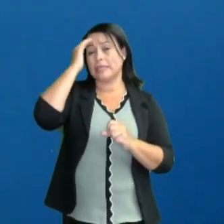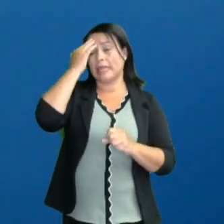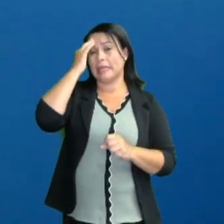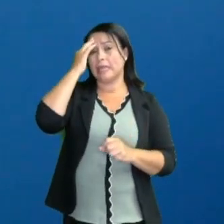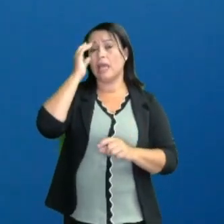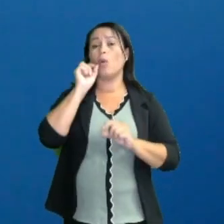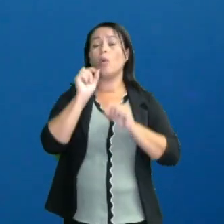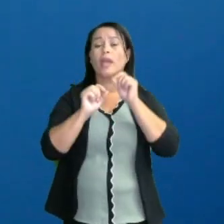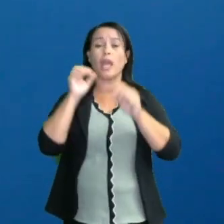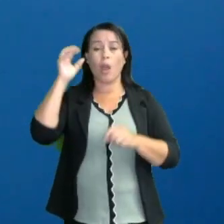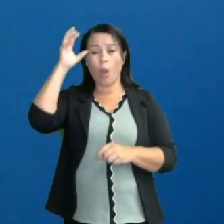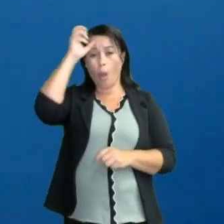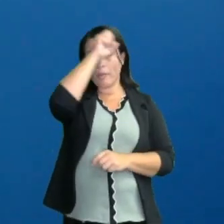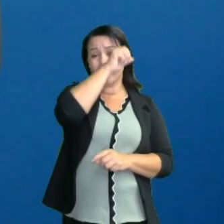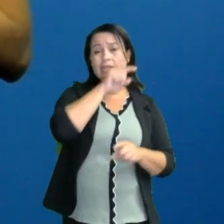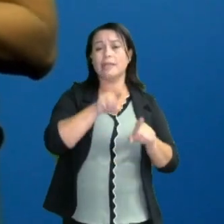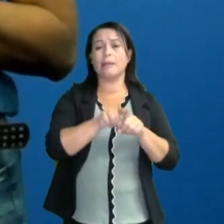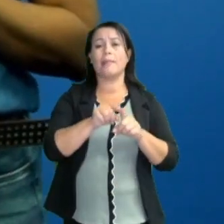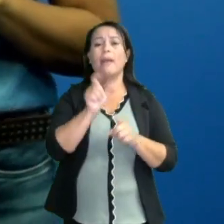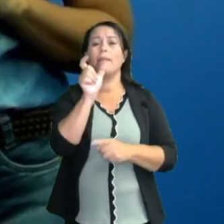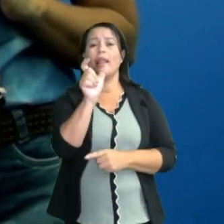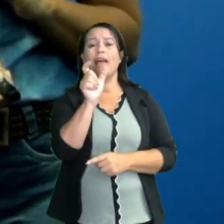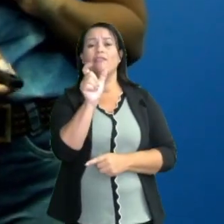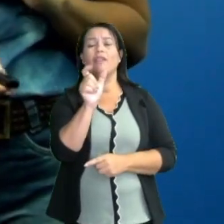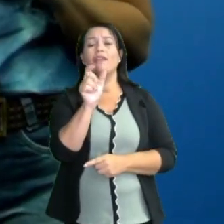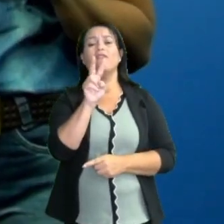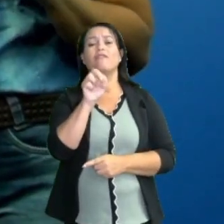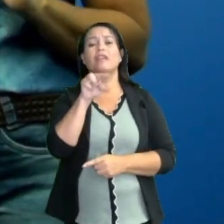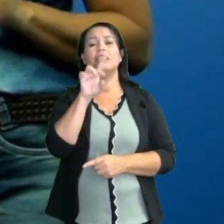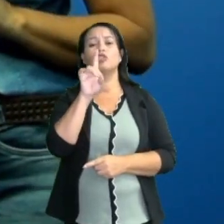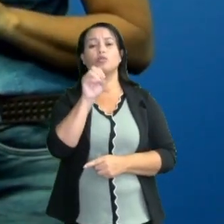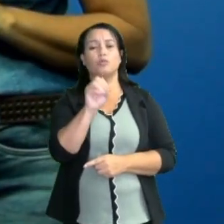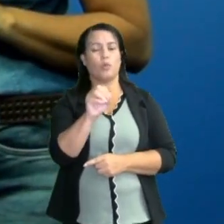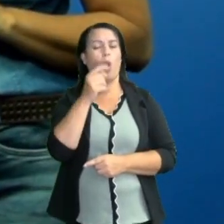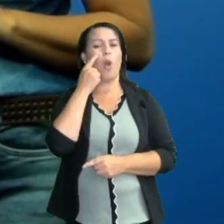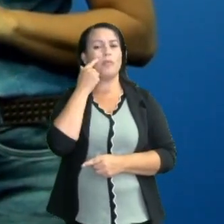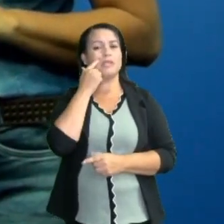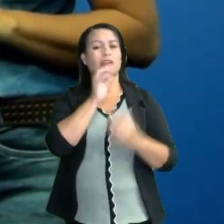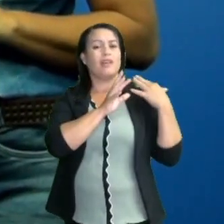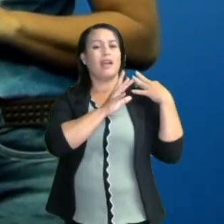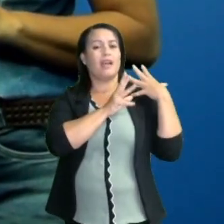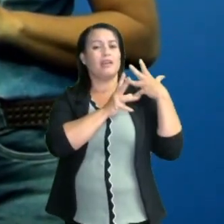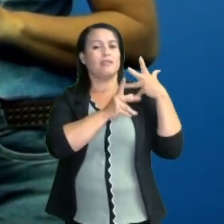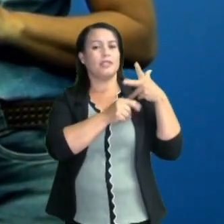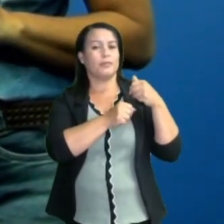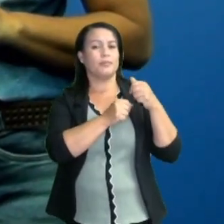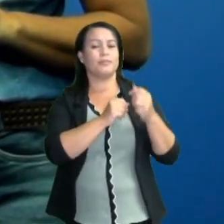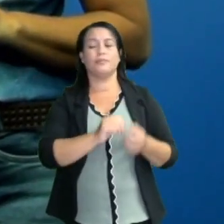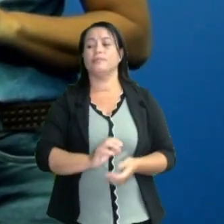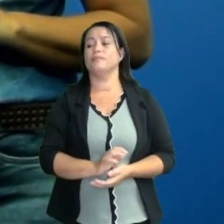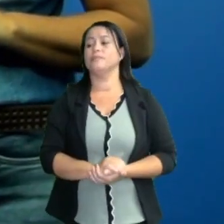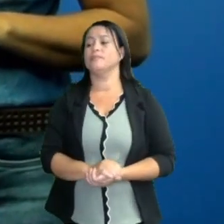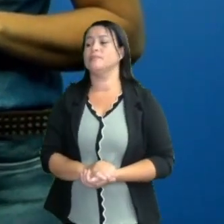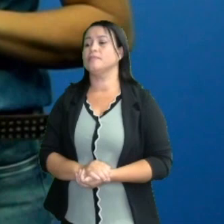compreender o sentido da palavra vendo. Vamos à nossa revisão.